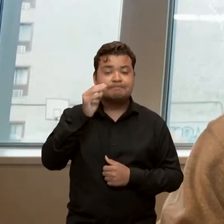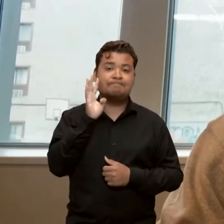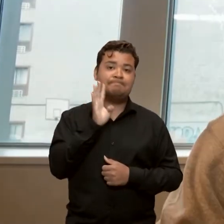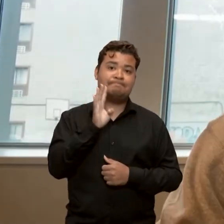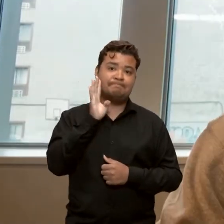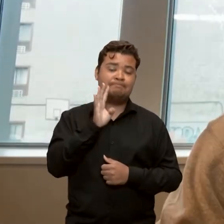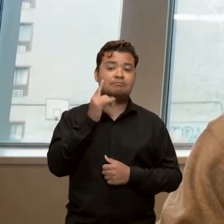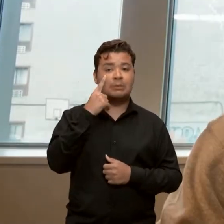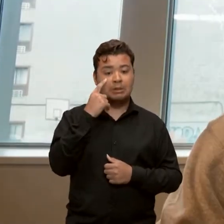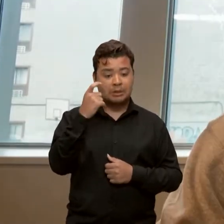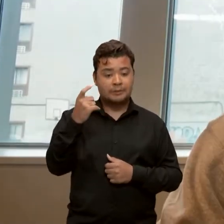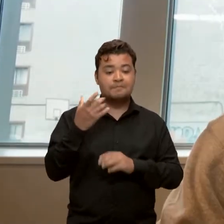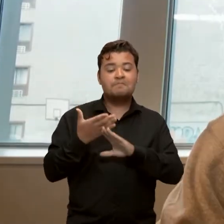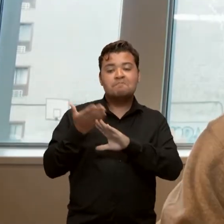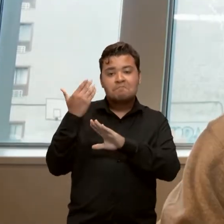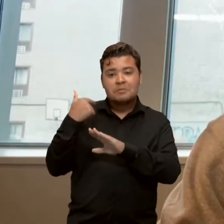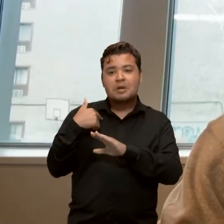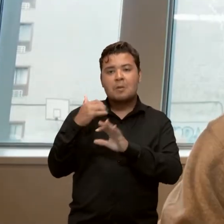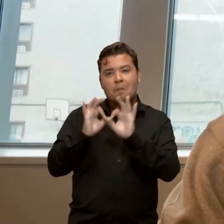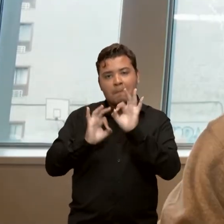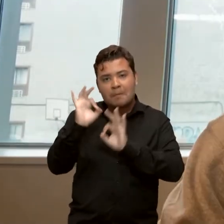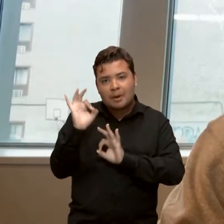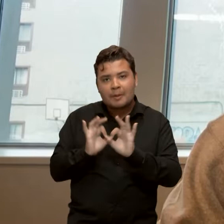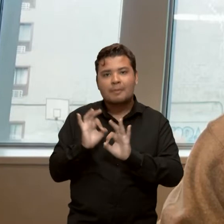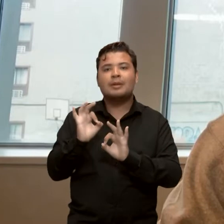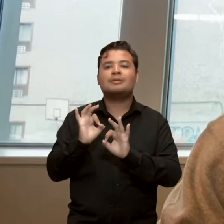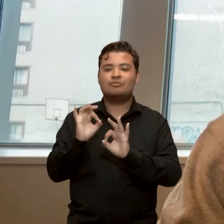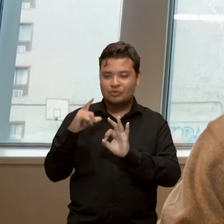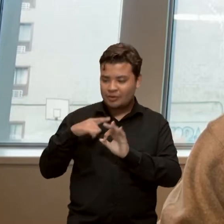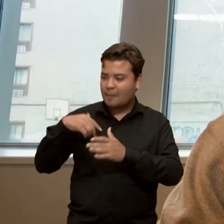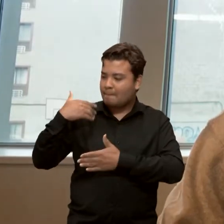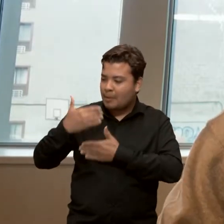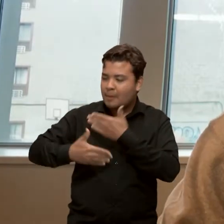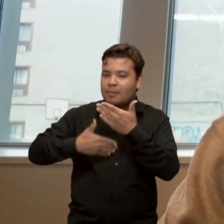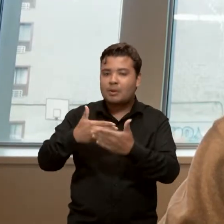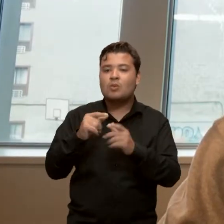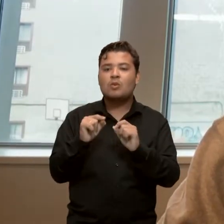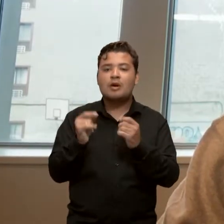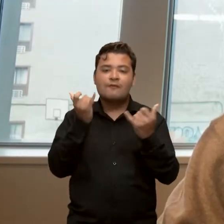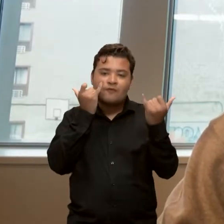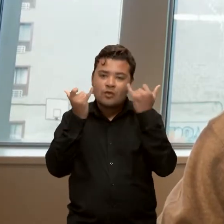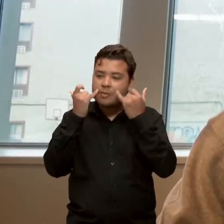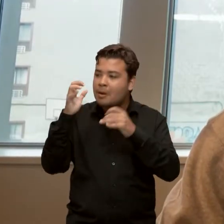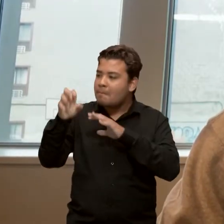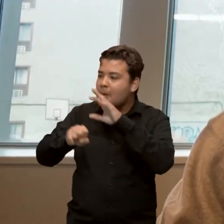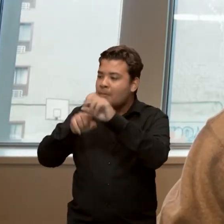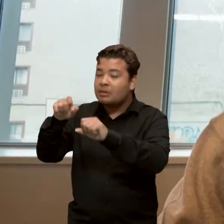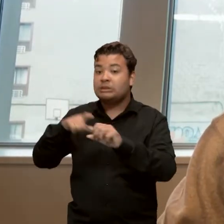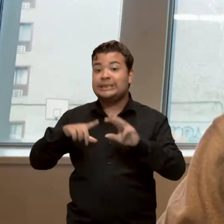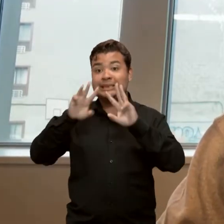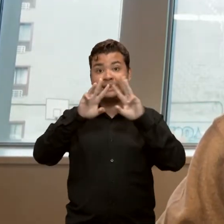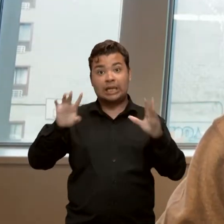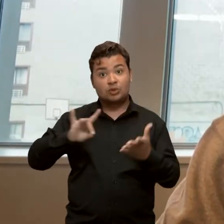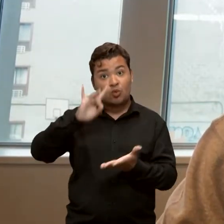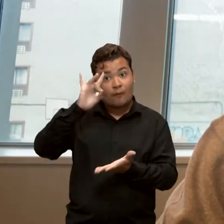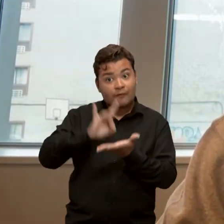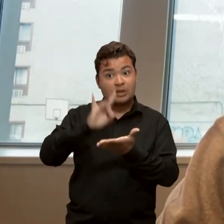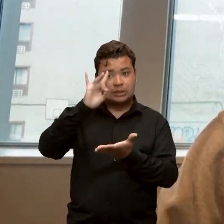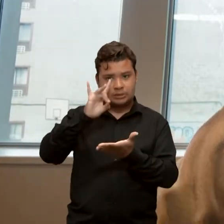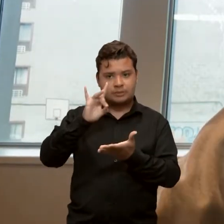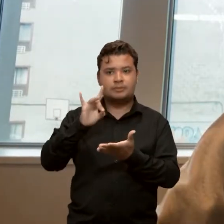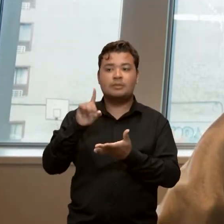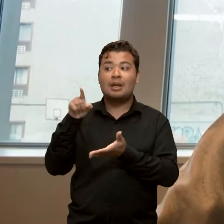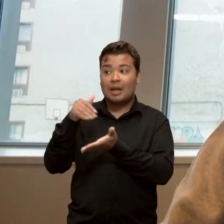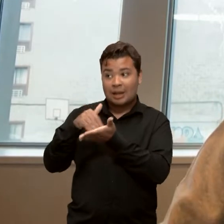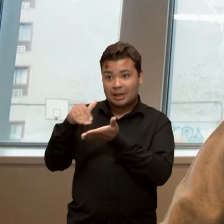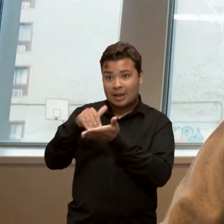desde o começo da minha preparação para ter vindo. Eu passei por todo esse processo de buscar as informações nos sites oficiais, com o apoio da